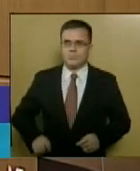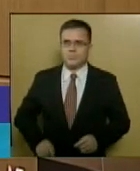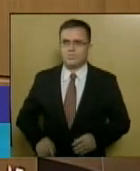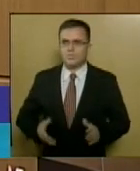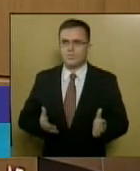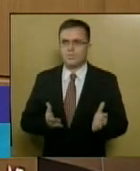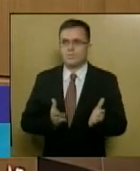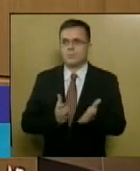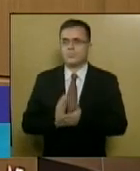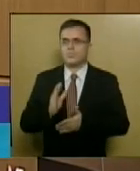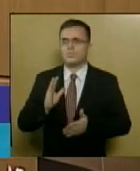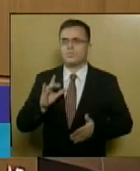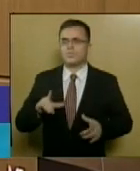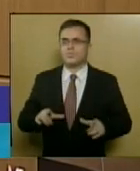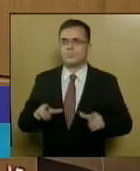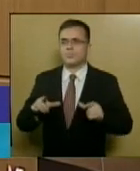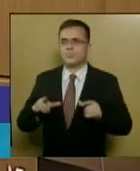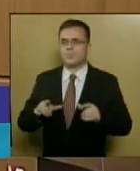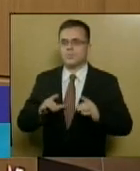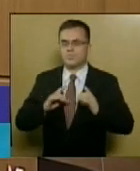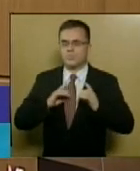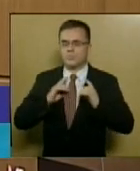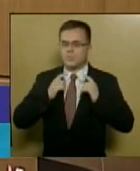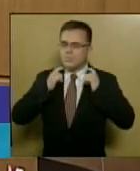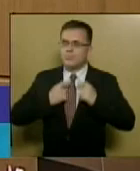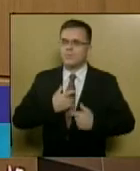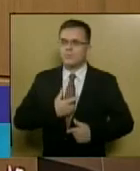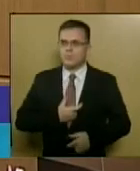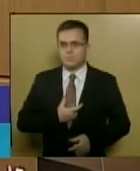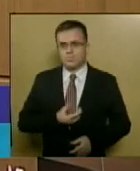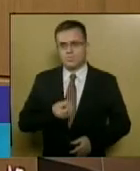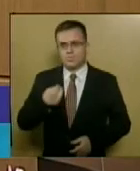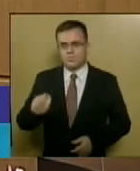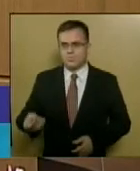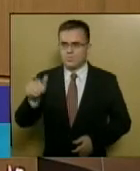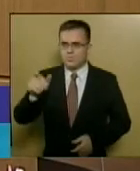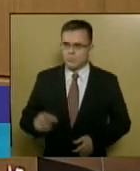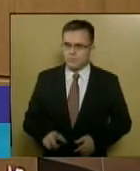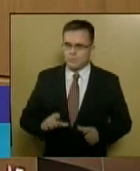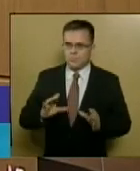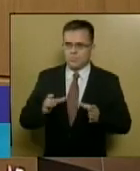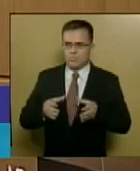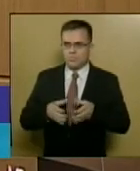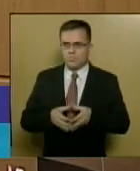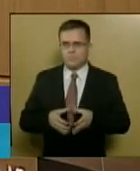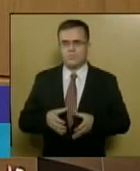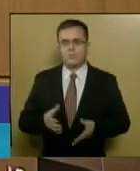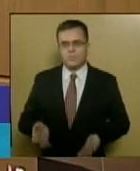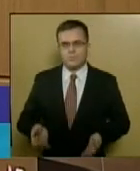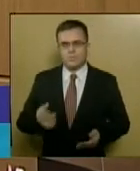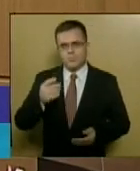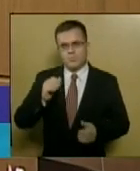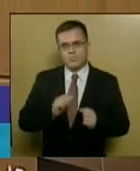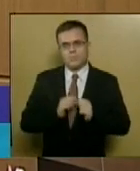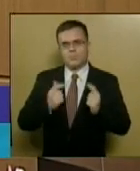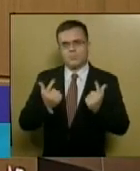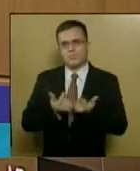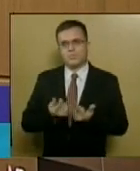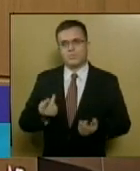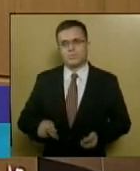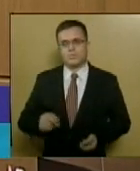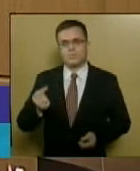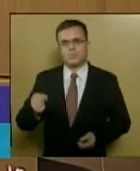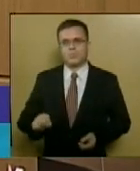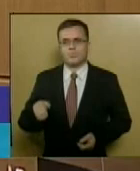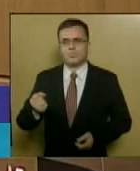a concessão da honraria ao 28º Batalhão de Caçadores, Batalhão Campo Grande, Assembleia Legislativa do Estado de